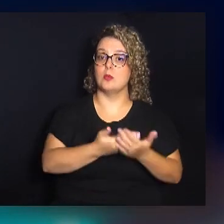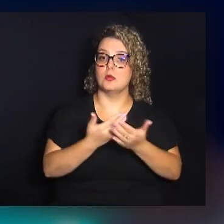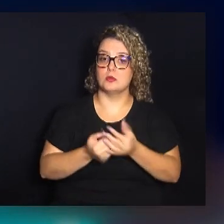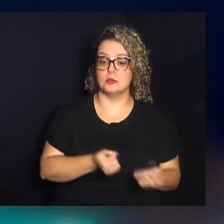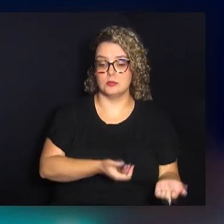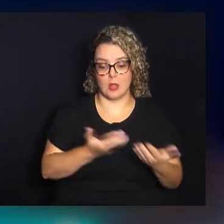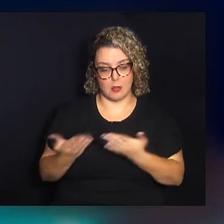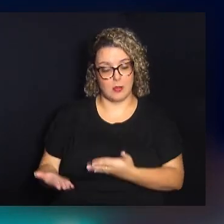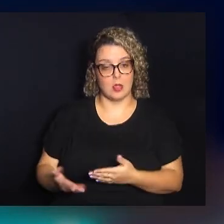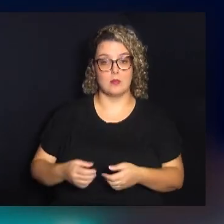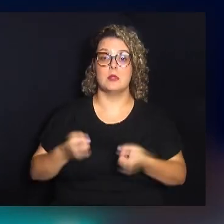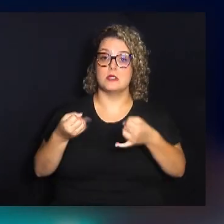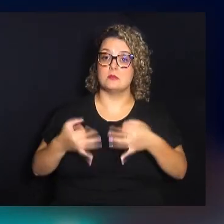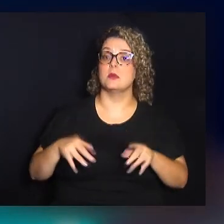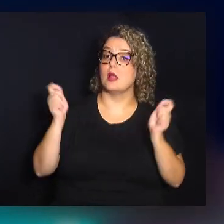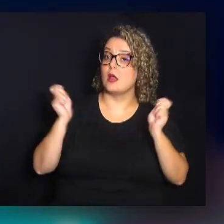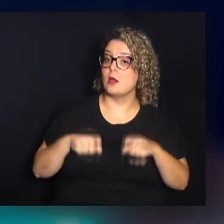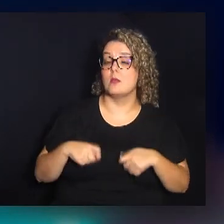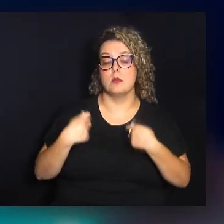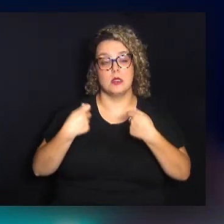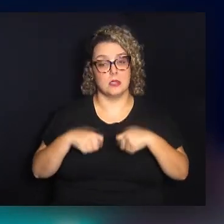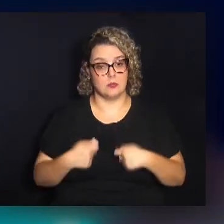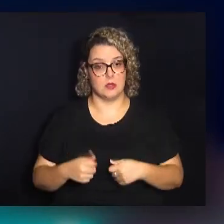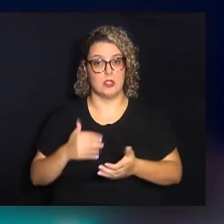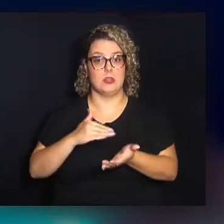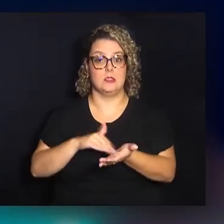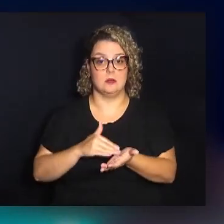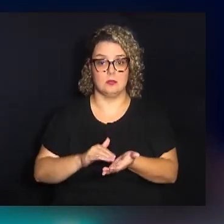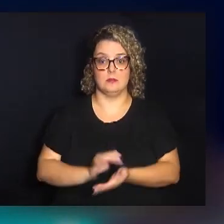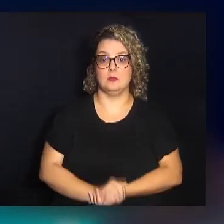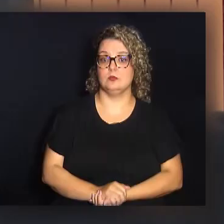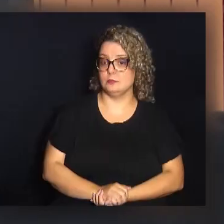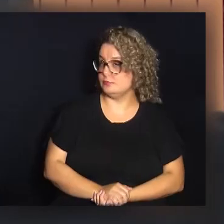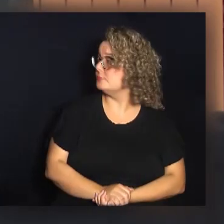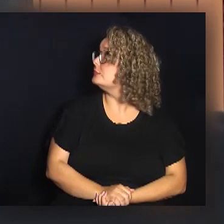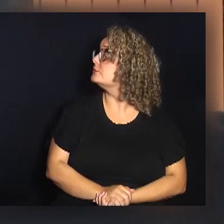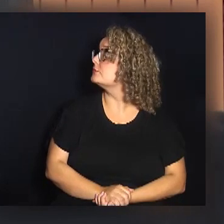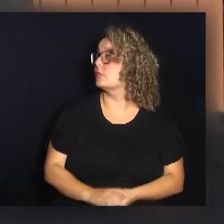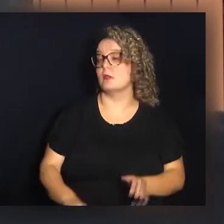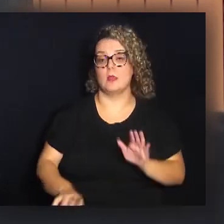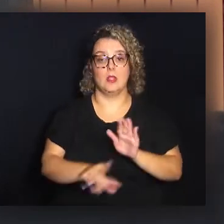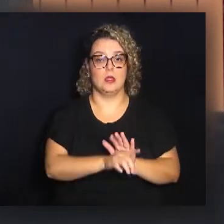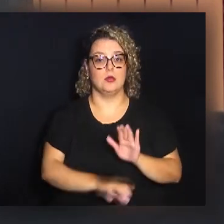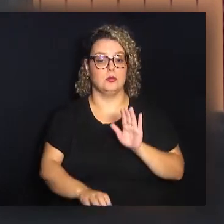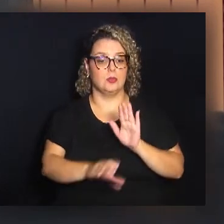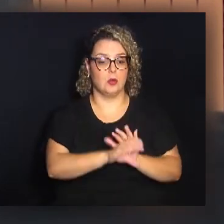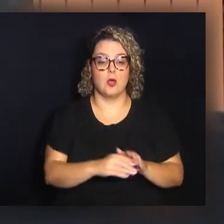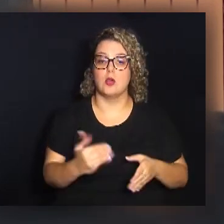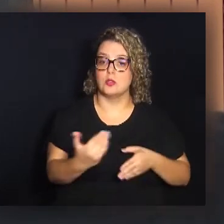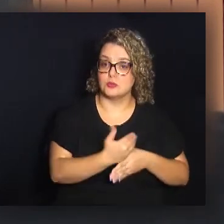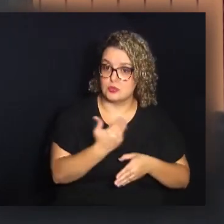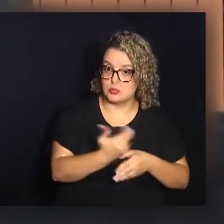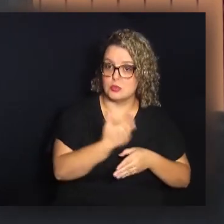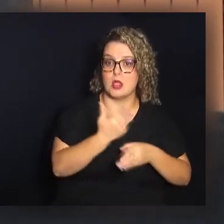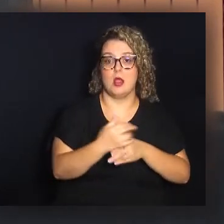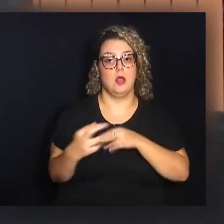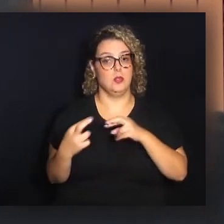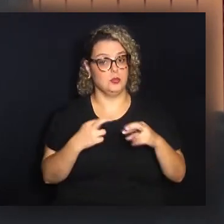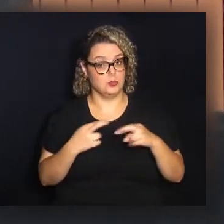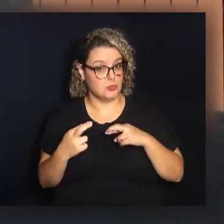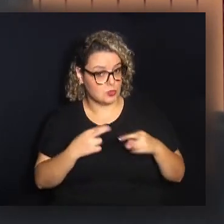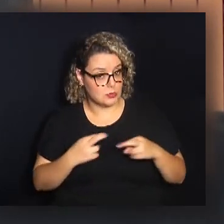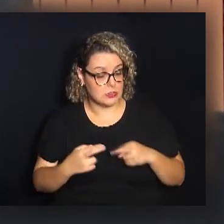apresentado para explicar sobre a competência e a necessidade da secretaria. Além da aplicação do Código de Obras e